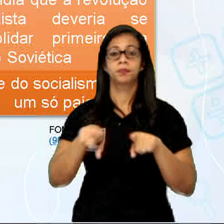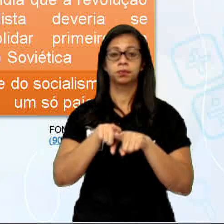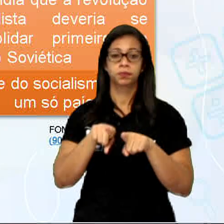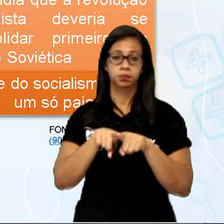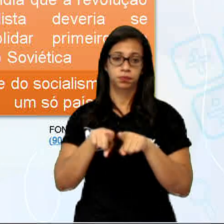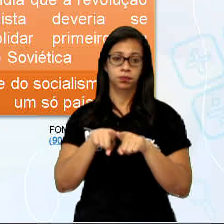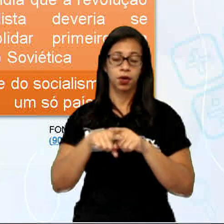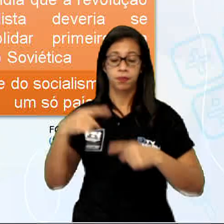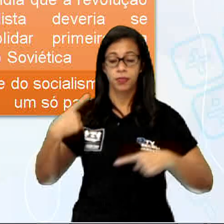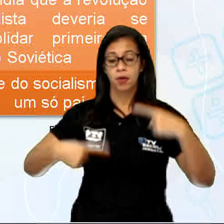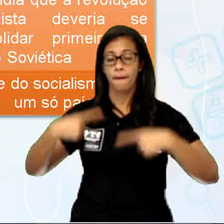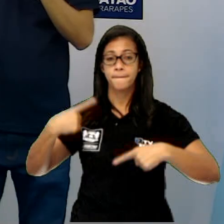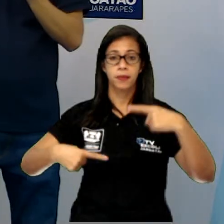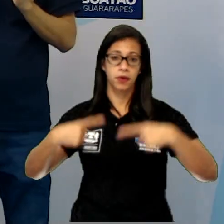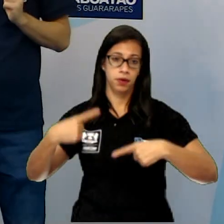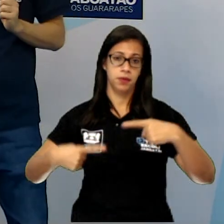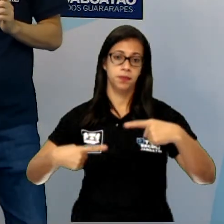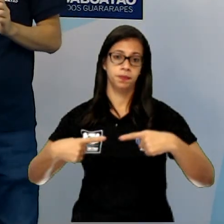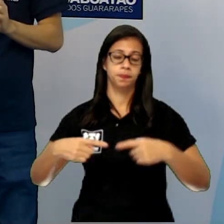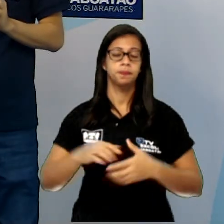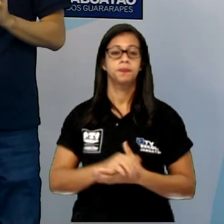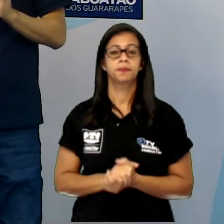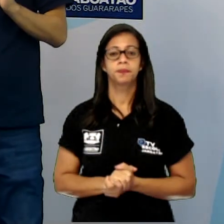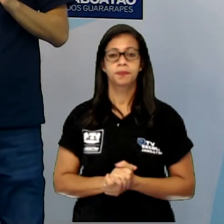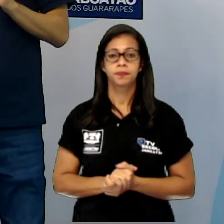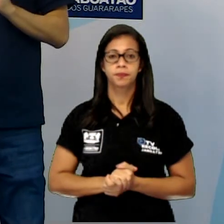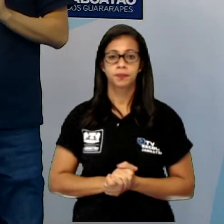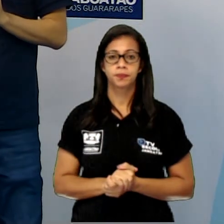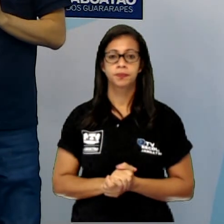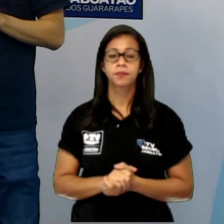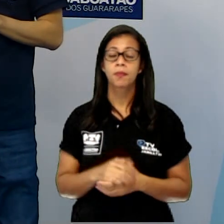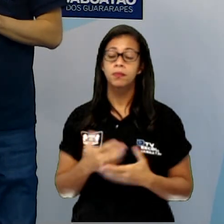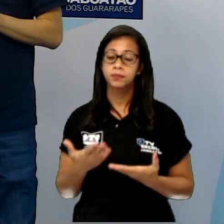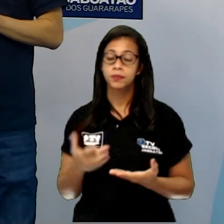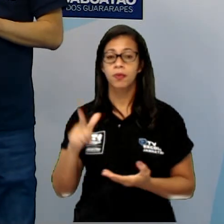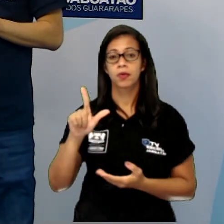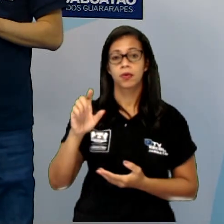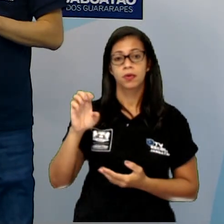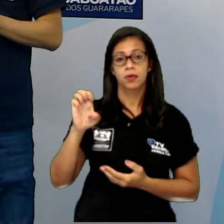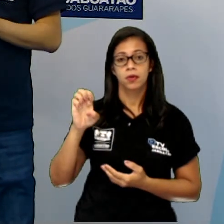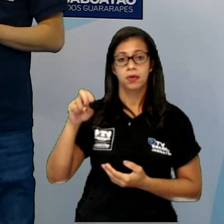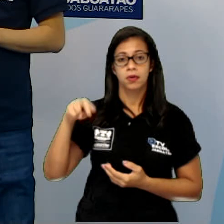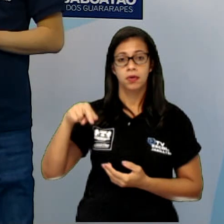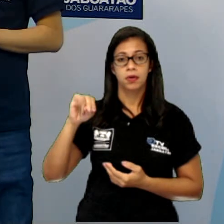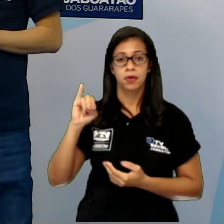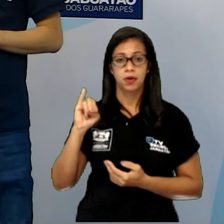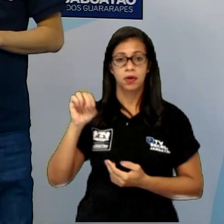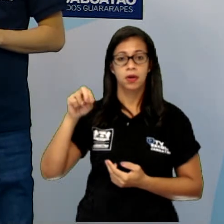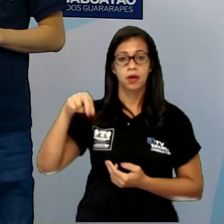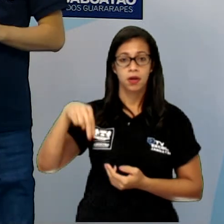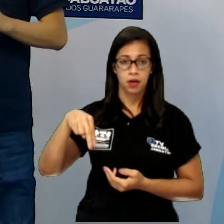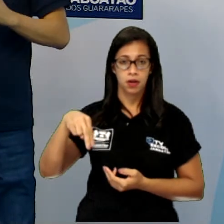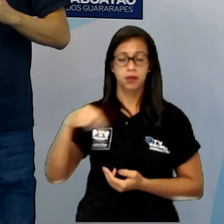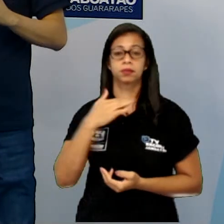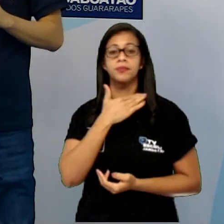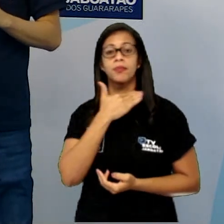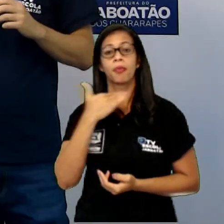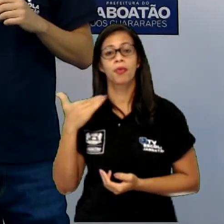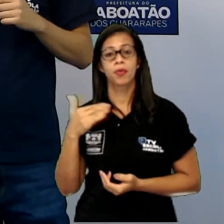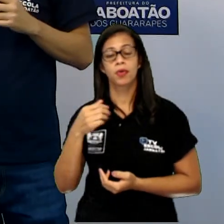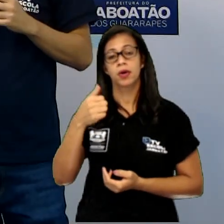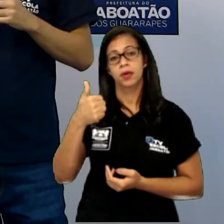política internacional. Galera, é o seguinte, Lenin vai falecer em 1924.